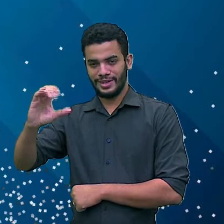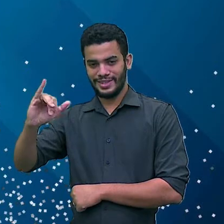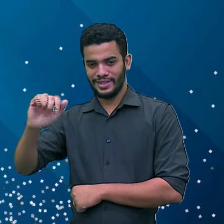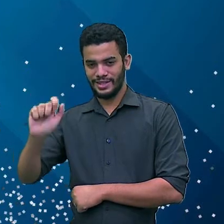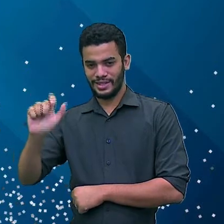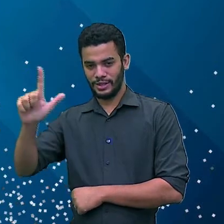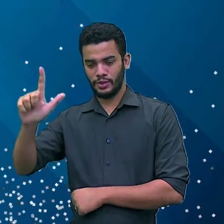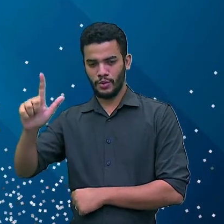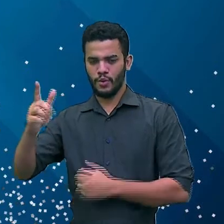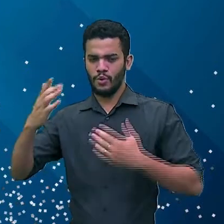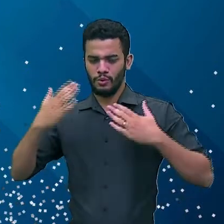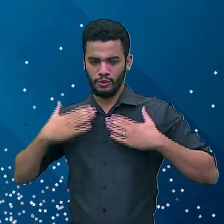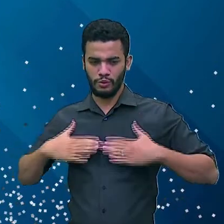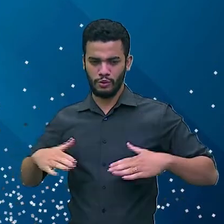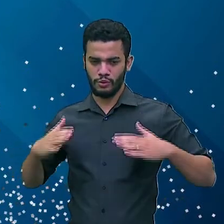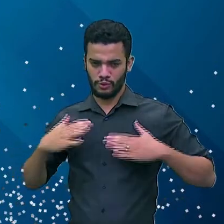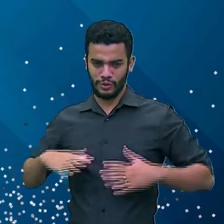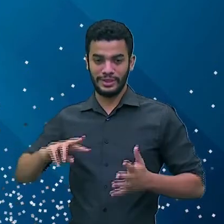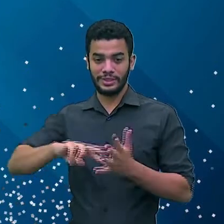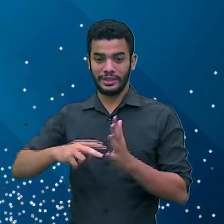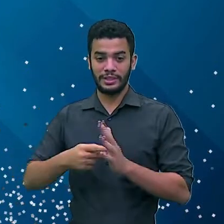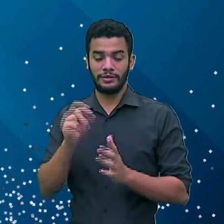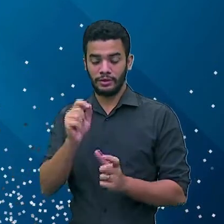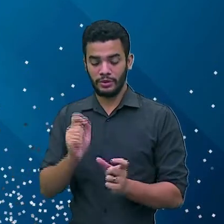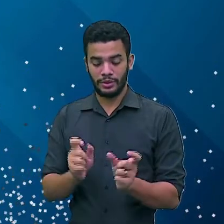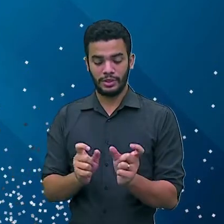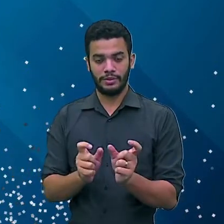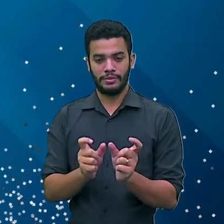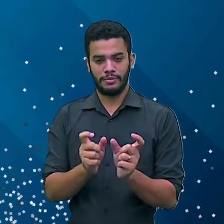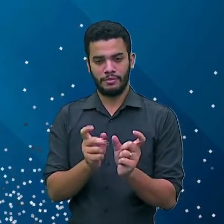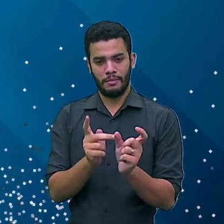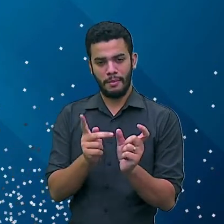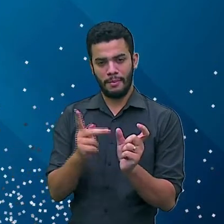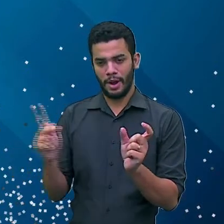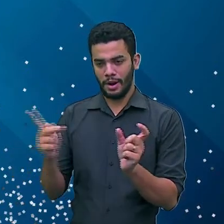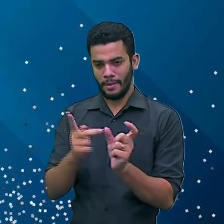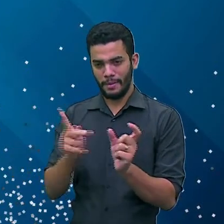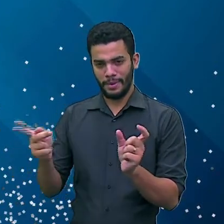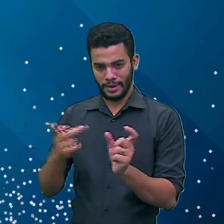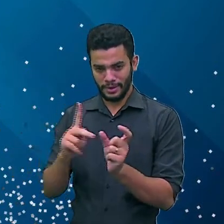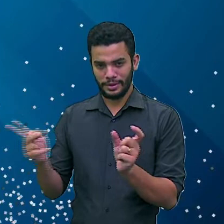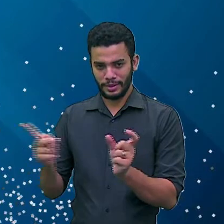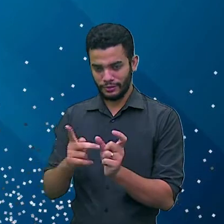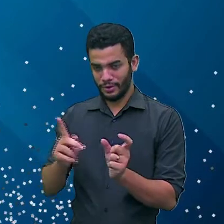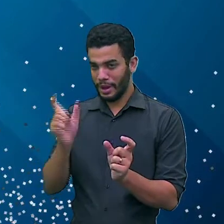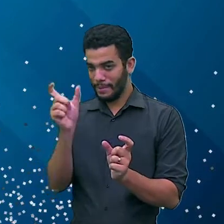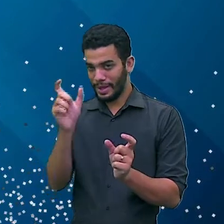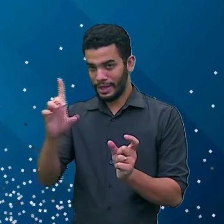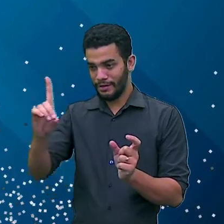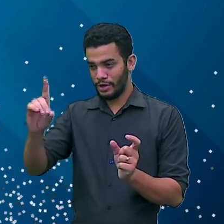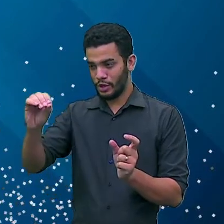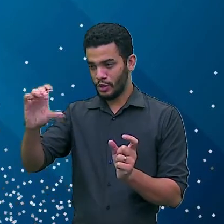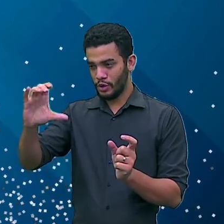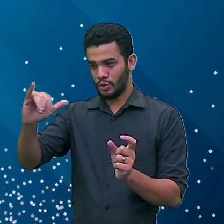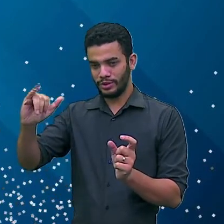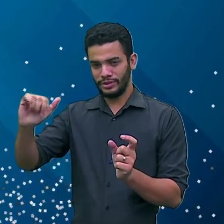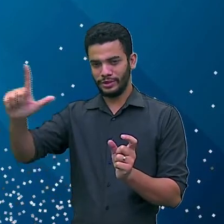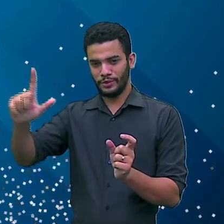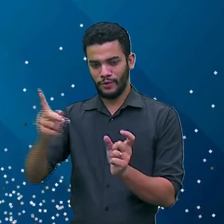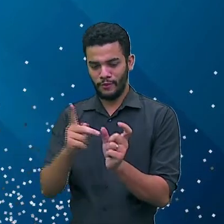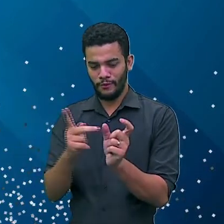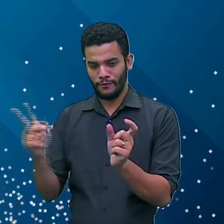termo dócil é o predicativo do sujeito, ligado por um verbo de ligação. Verbo ser, conjugado, é o verbo